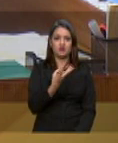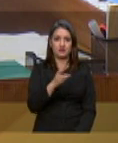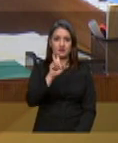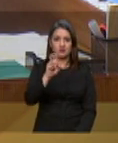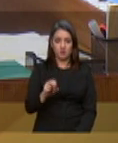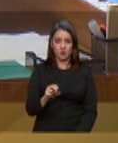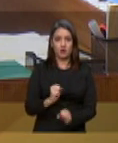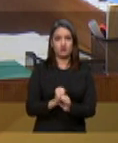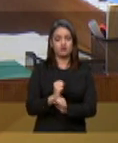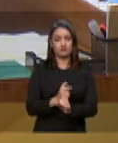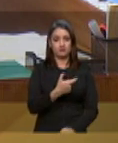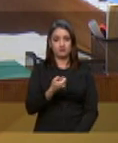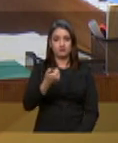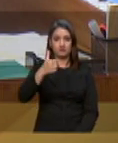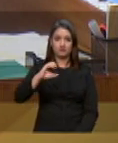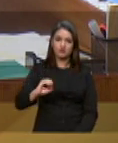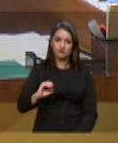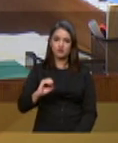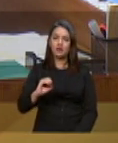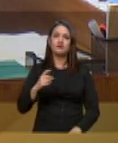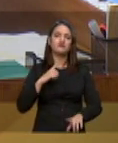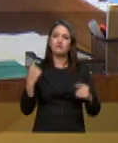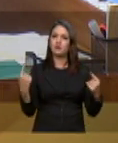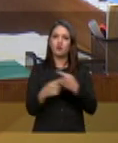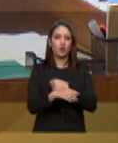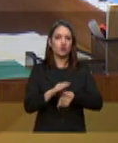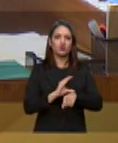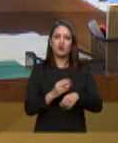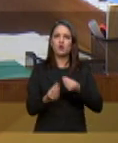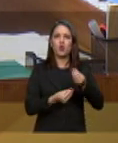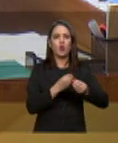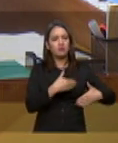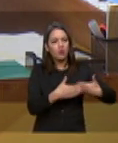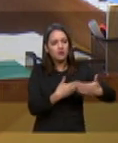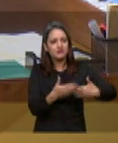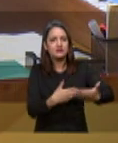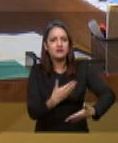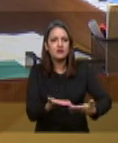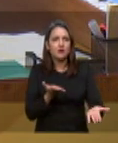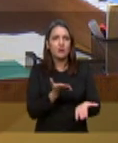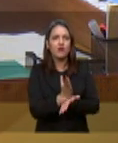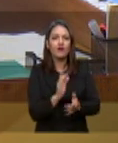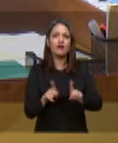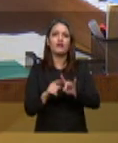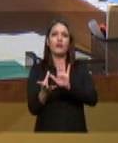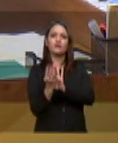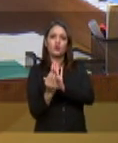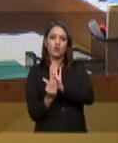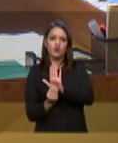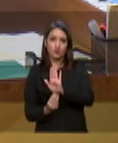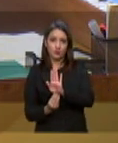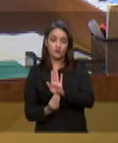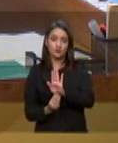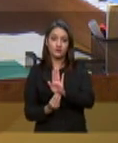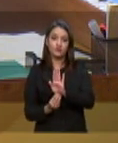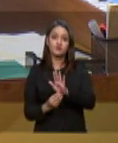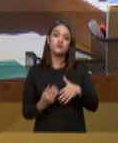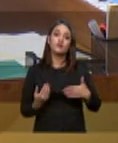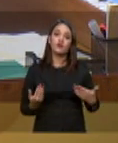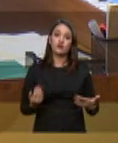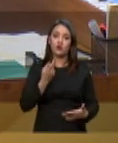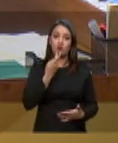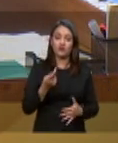12.350 de 2010, padeceria de inconstitucionalidade formal e material, que teria, sim, contaminado a mencionada lei.